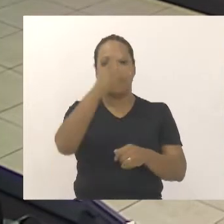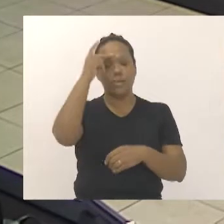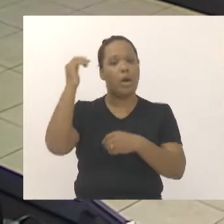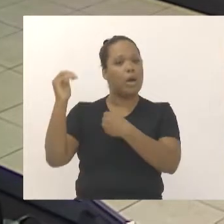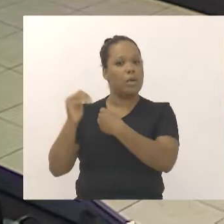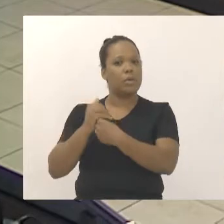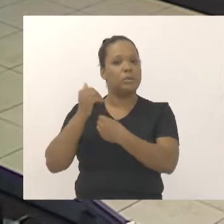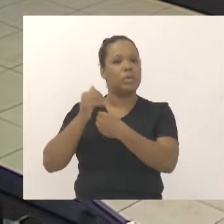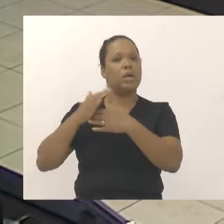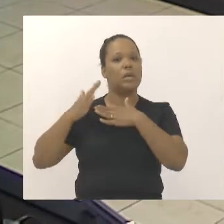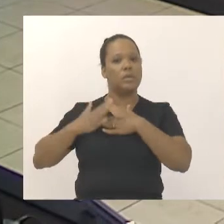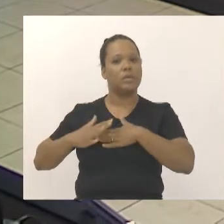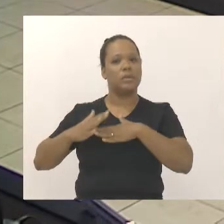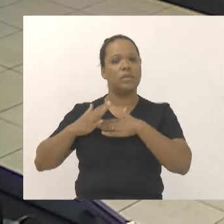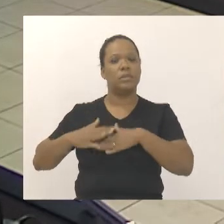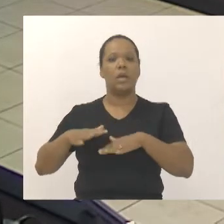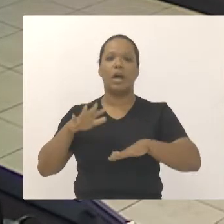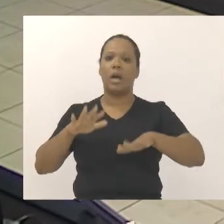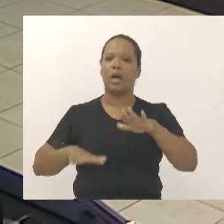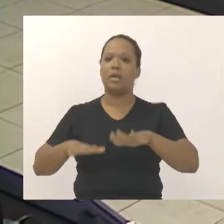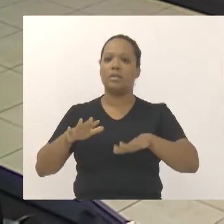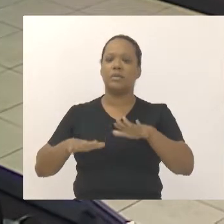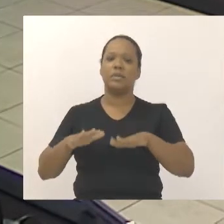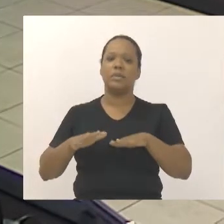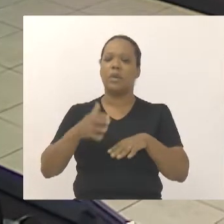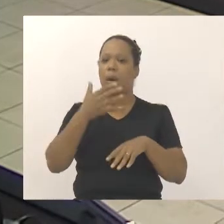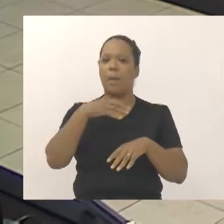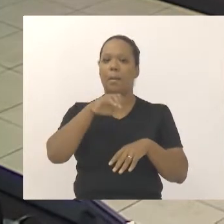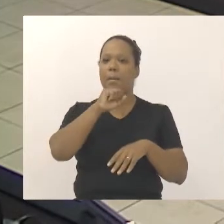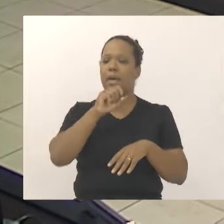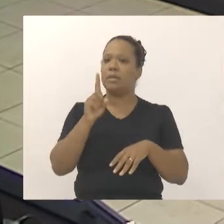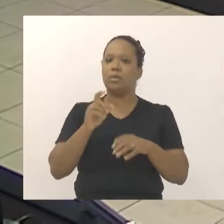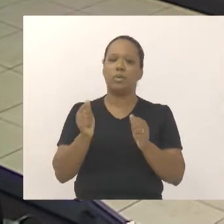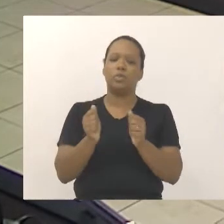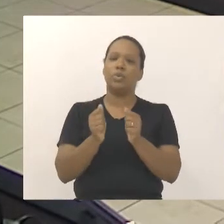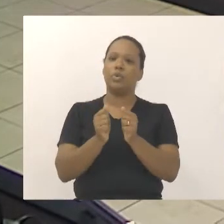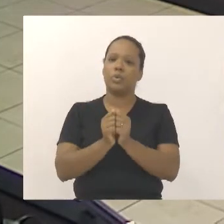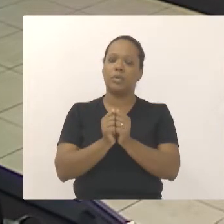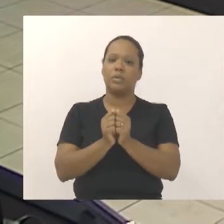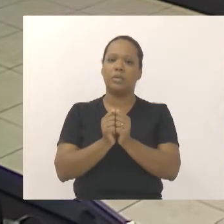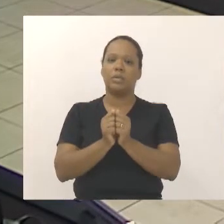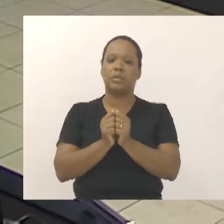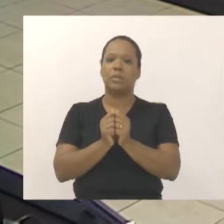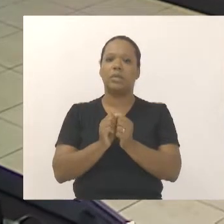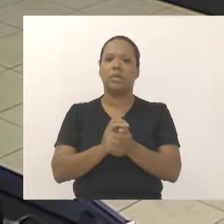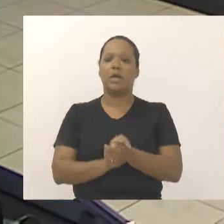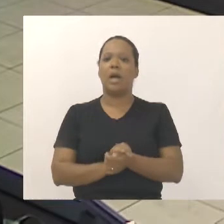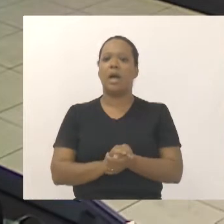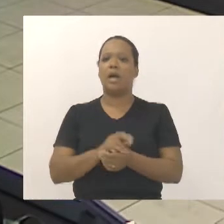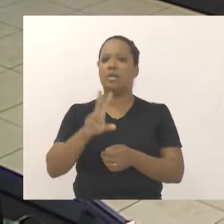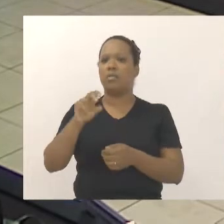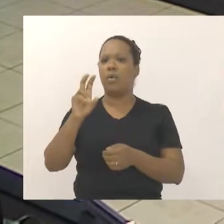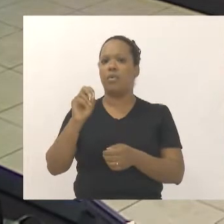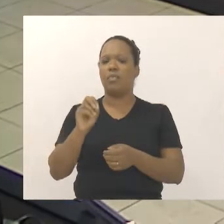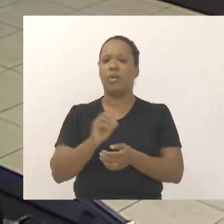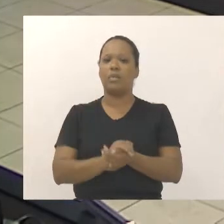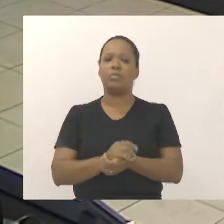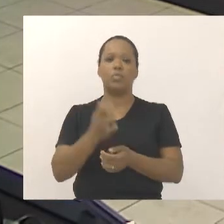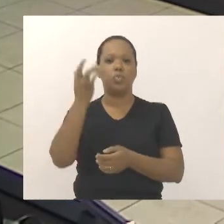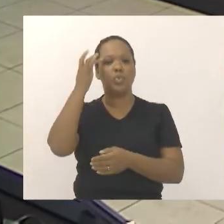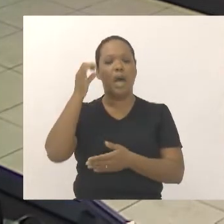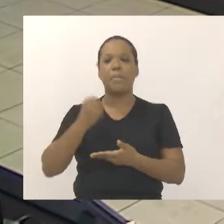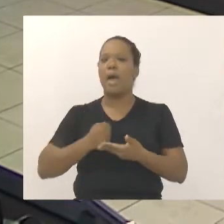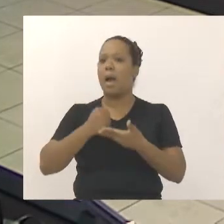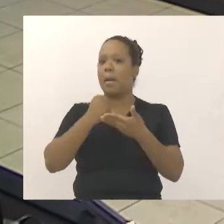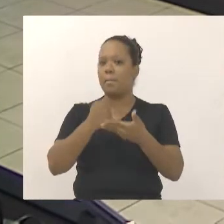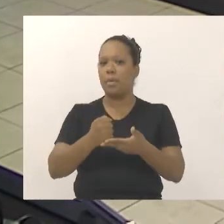que tranquiliza. Nem sempre, muitas vezes, os pais estão presentes e muitas vezes até as queridas vós não sabem dar esse devido apoio. Então,